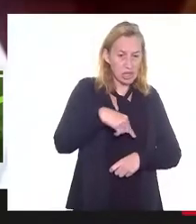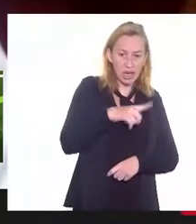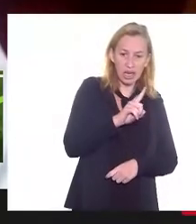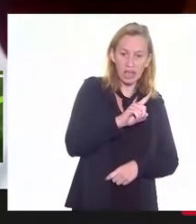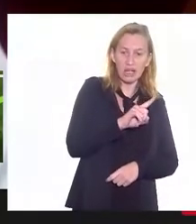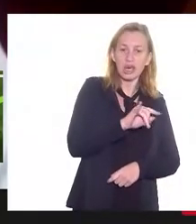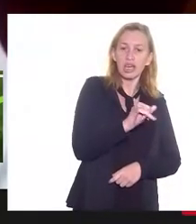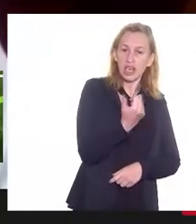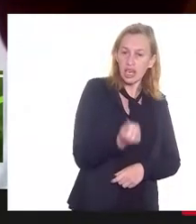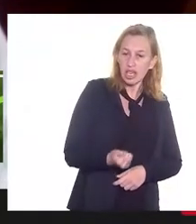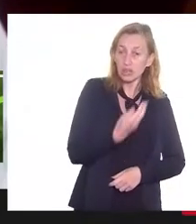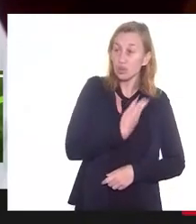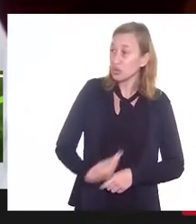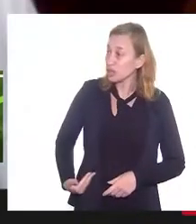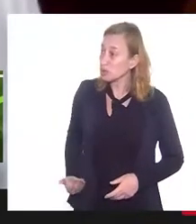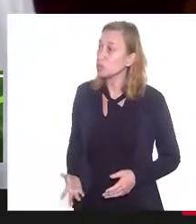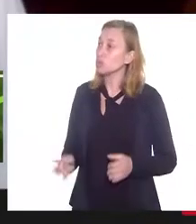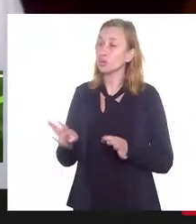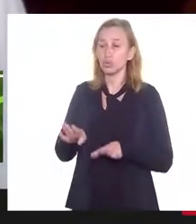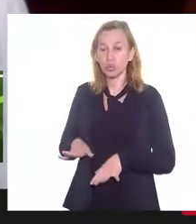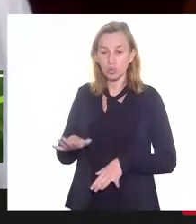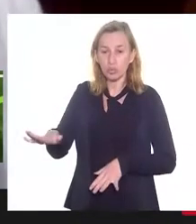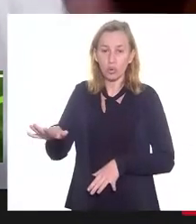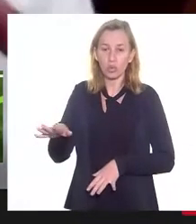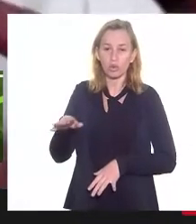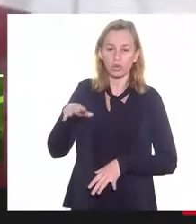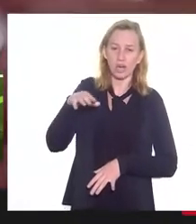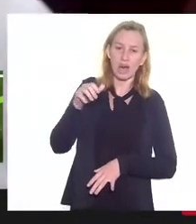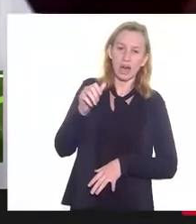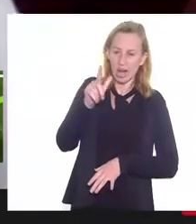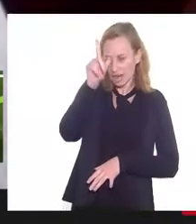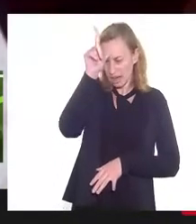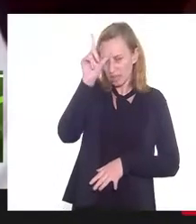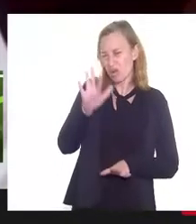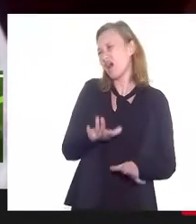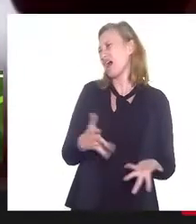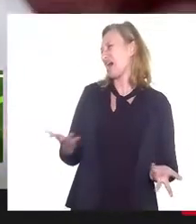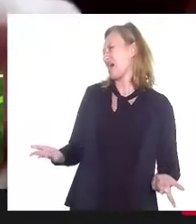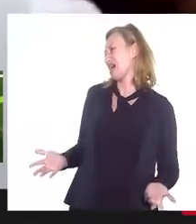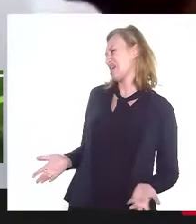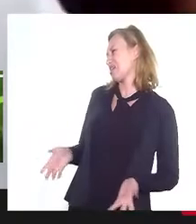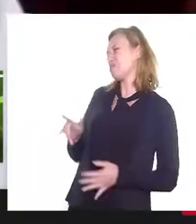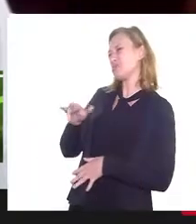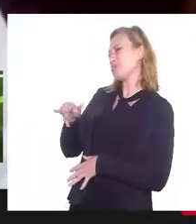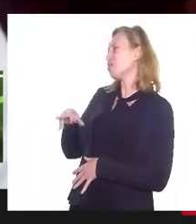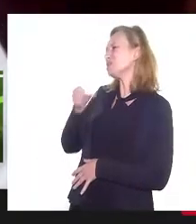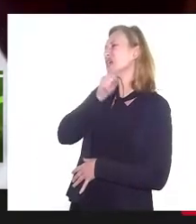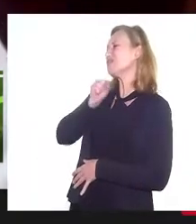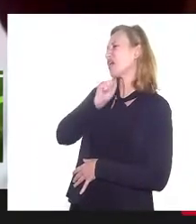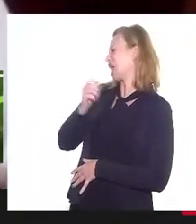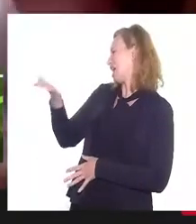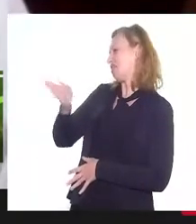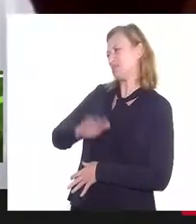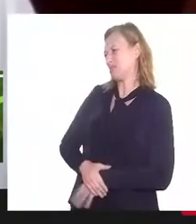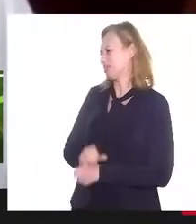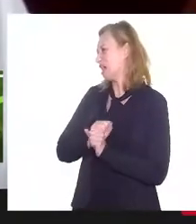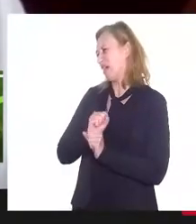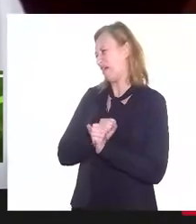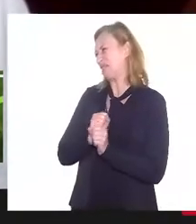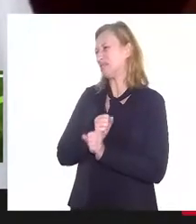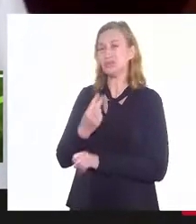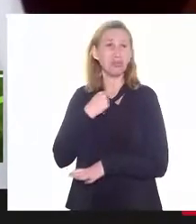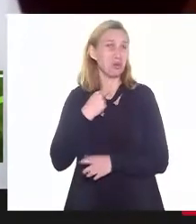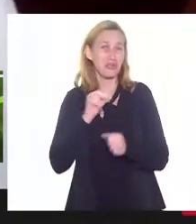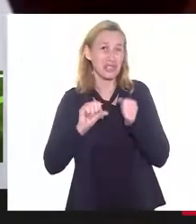Alemão? E aí ele disse para mim: meu irmão, isso é velho, isso é de muito tempo, só que a gente não